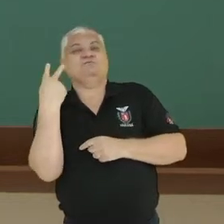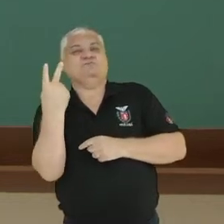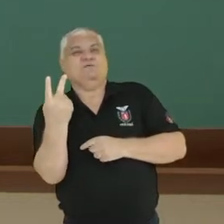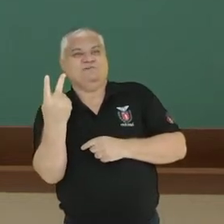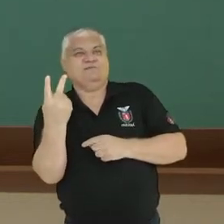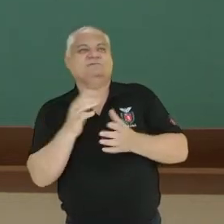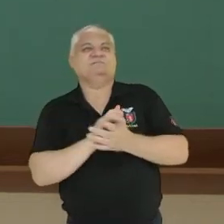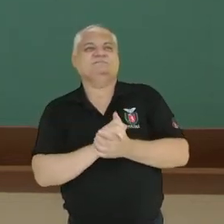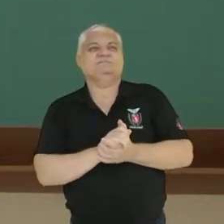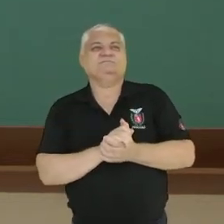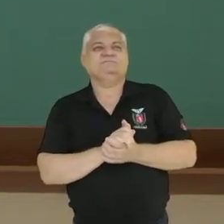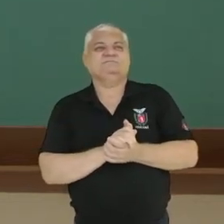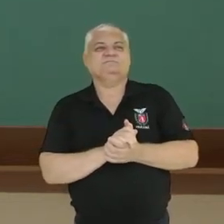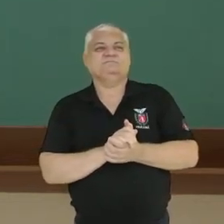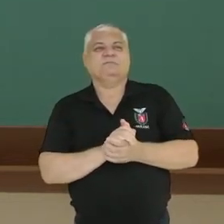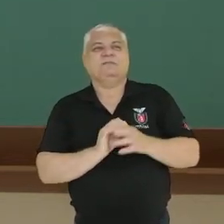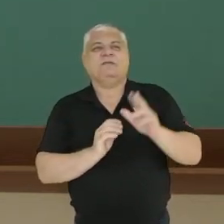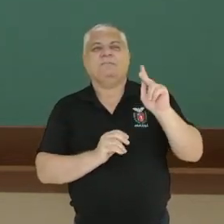o log de 2.